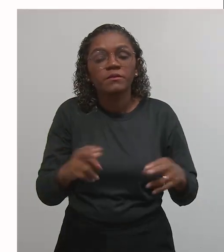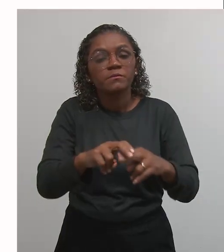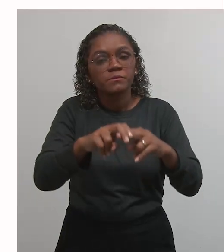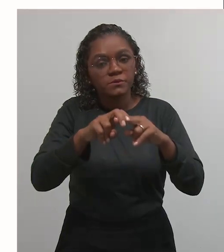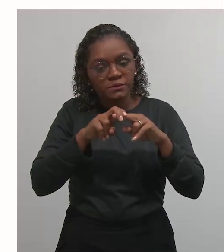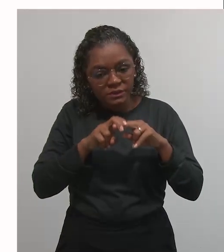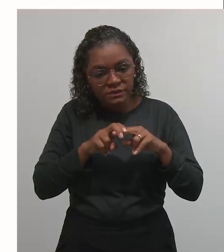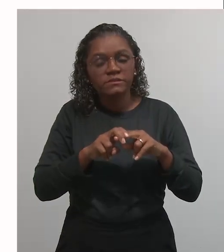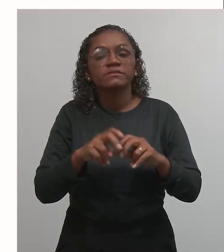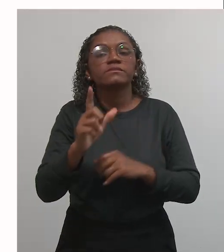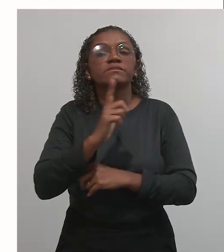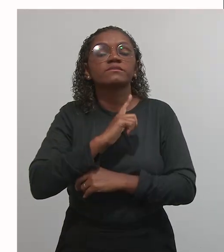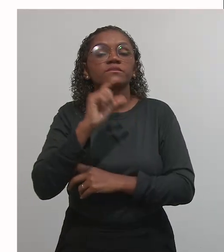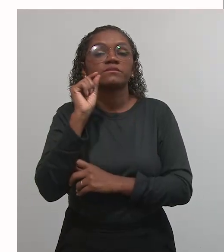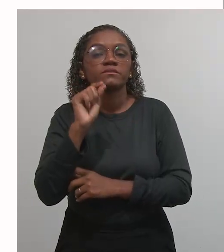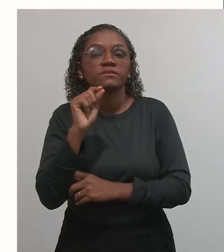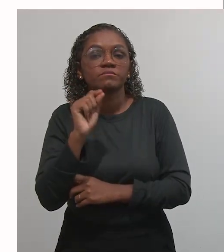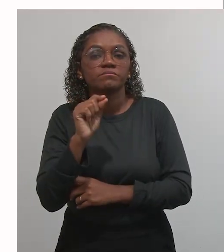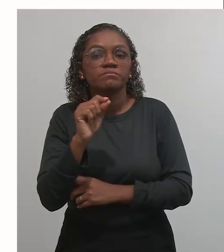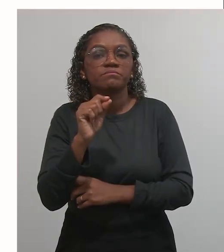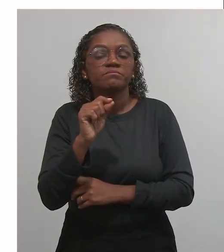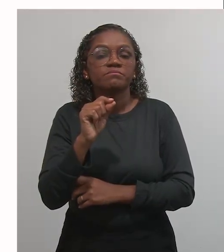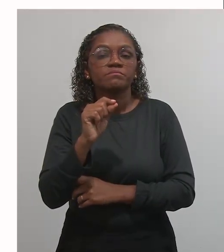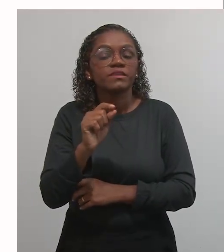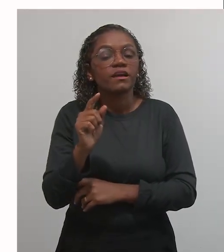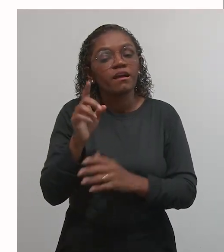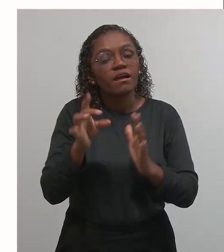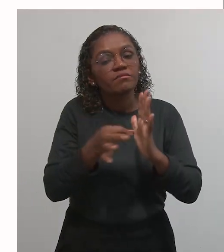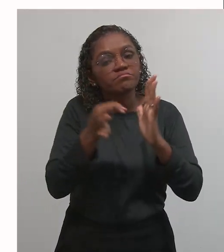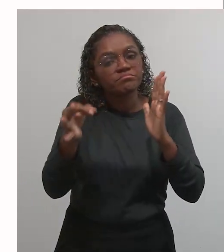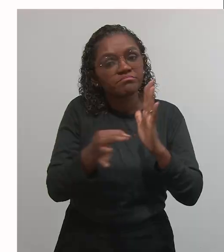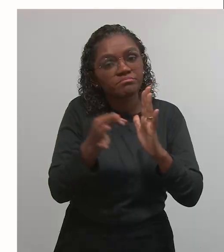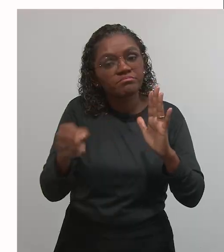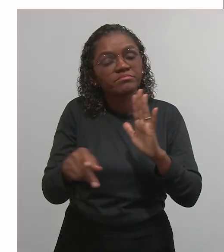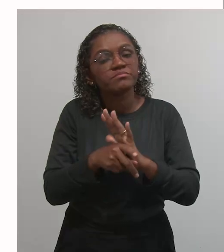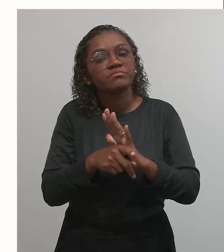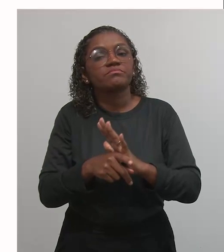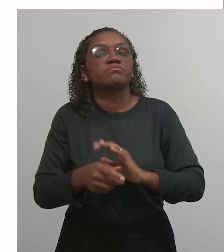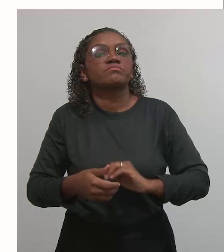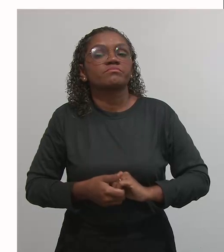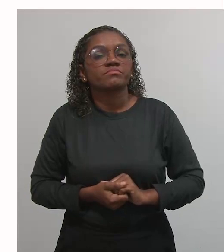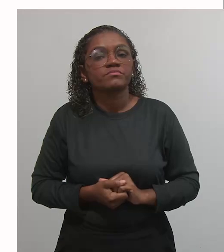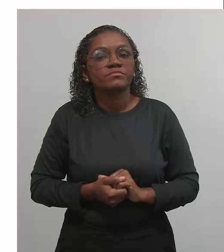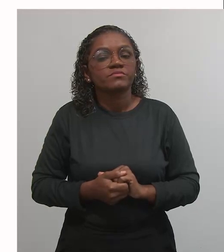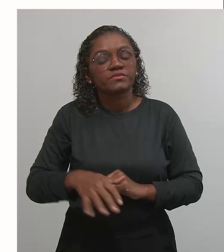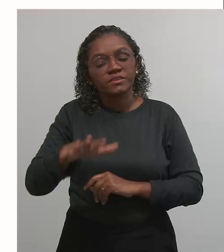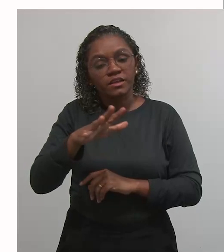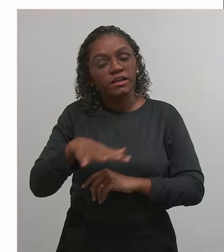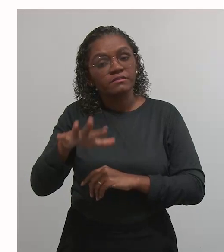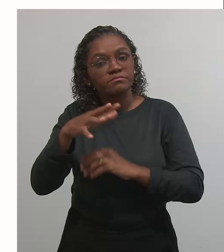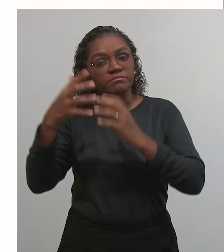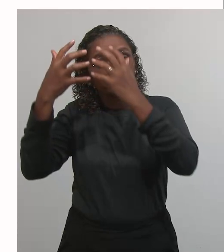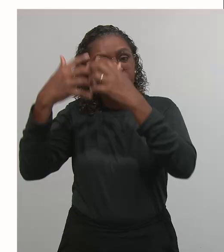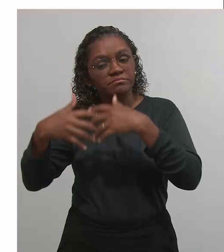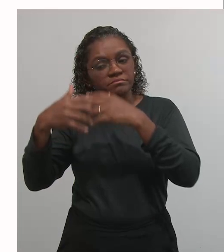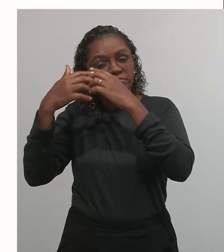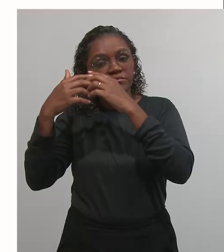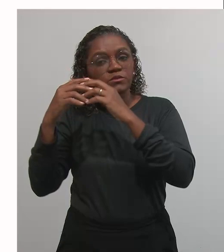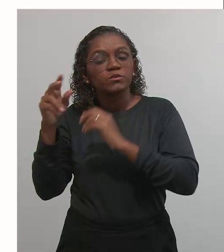traz consigo também essa lacuna, essa crítica dentro das análises dos autores da